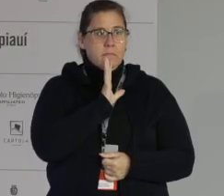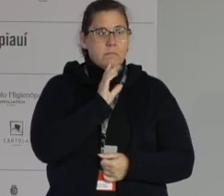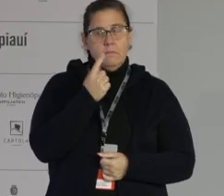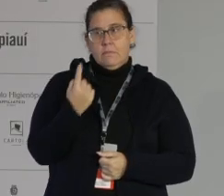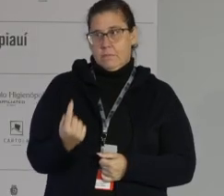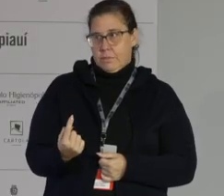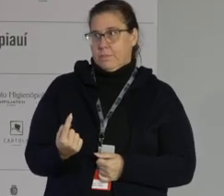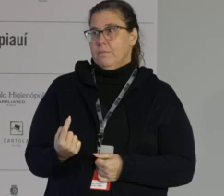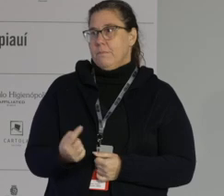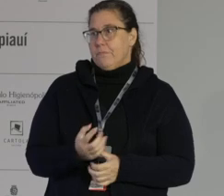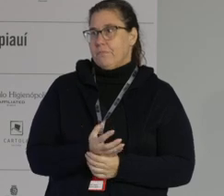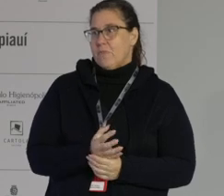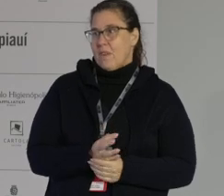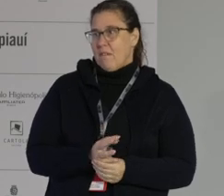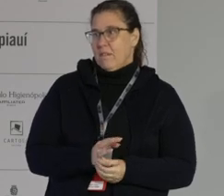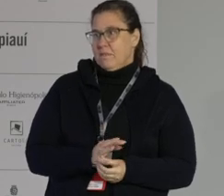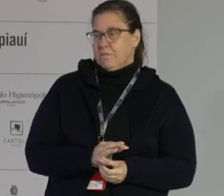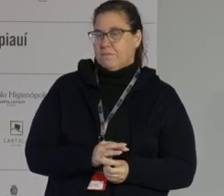deles.